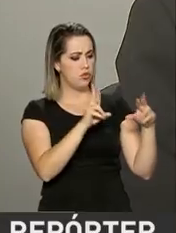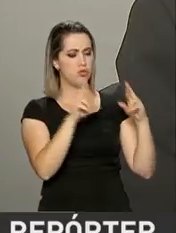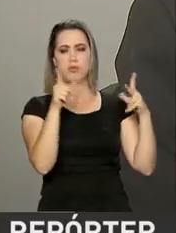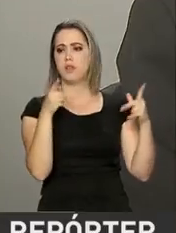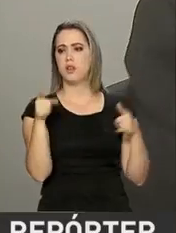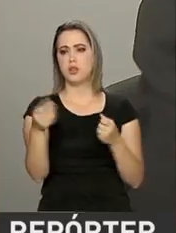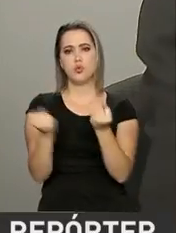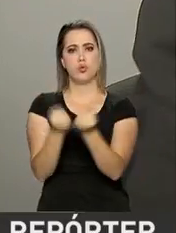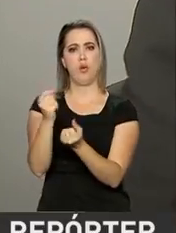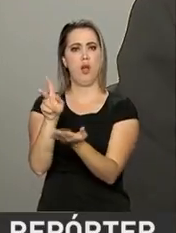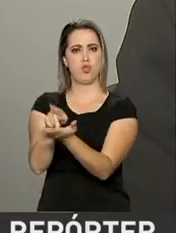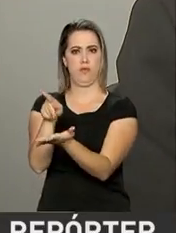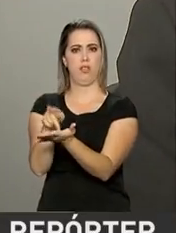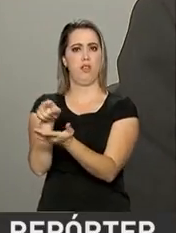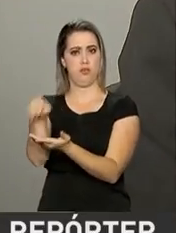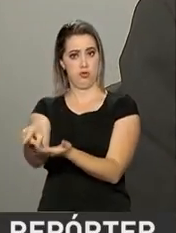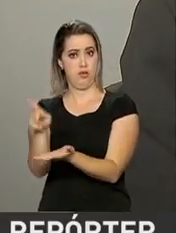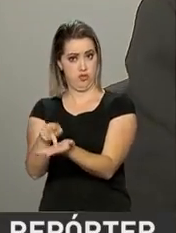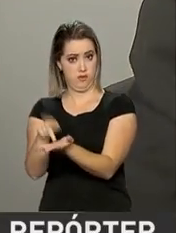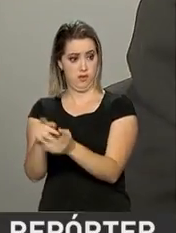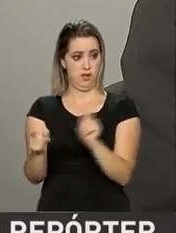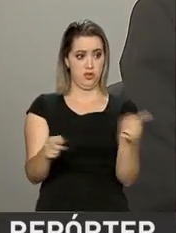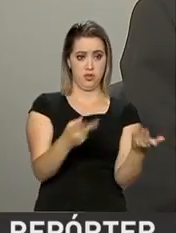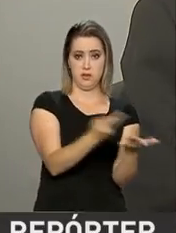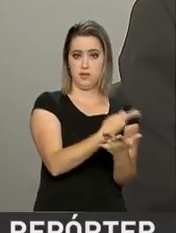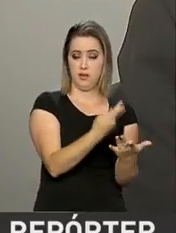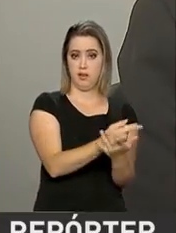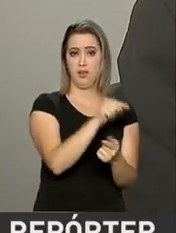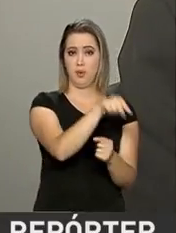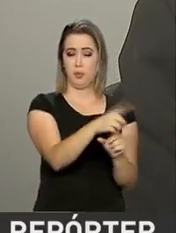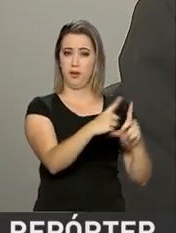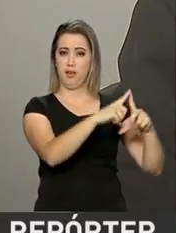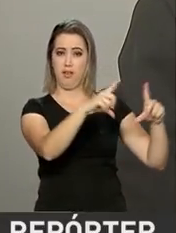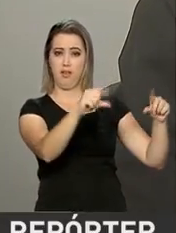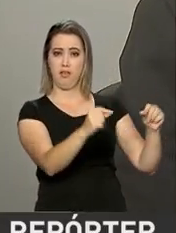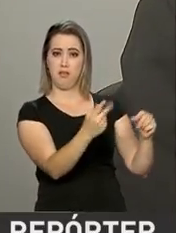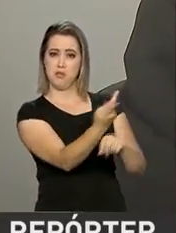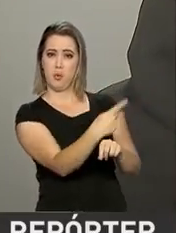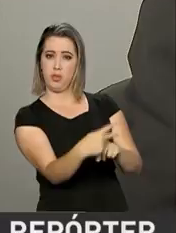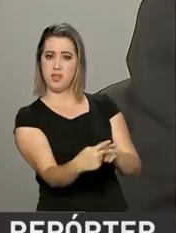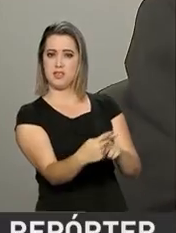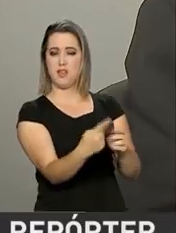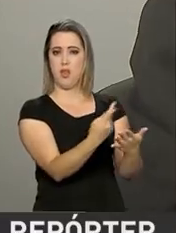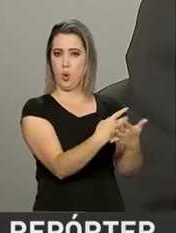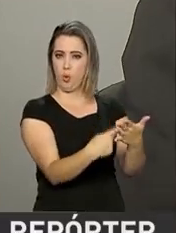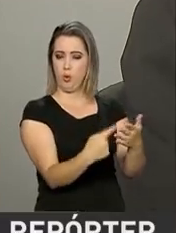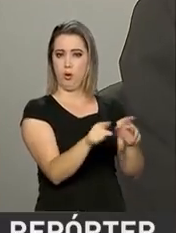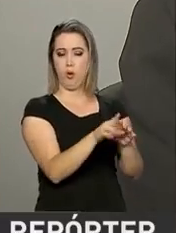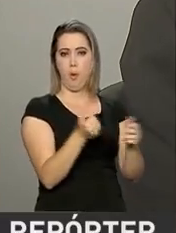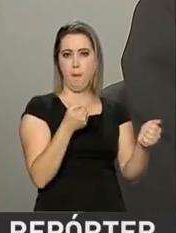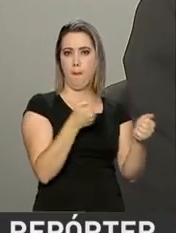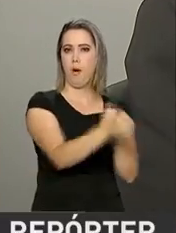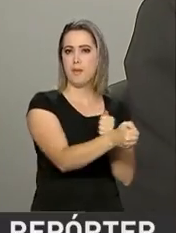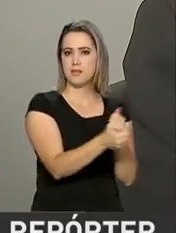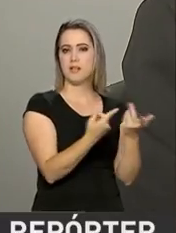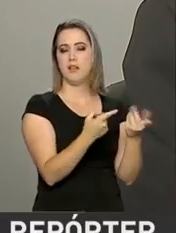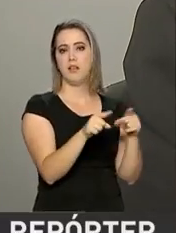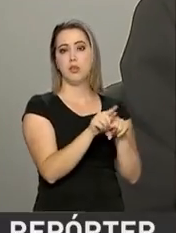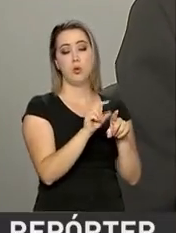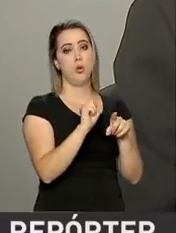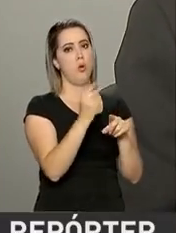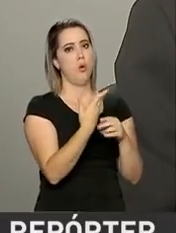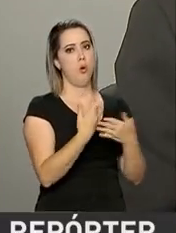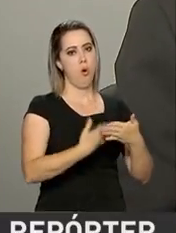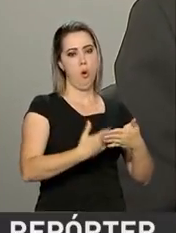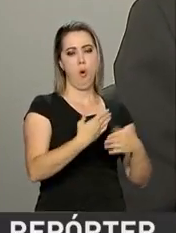veículo quer seja porque tem um adesivo que o seu veículo não tem ou porque têm um amassado ou porque têm uma